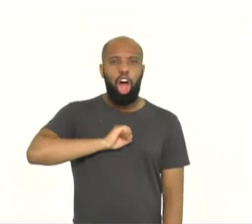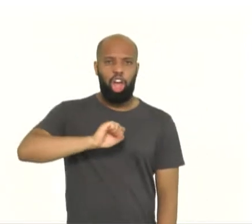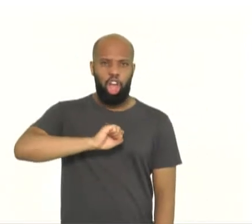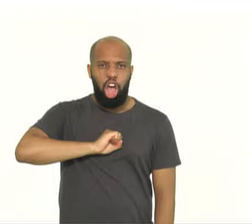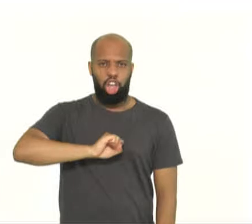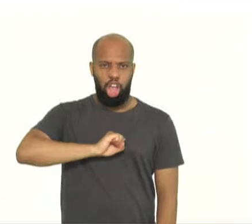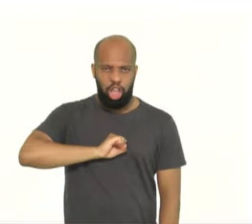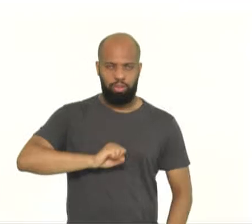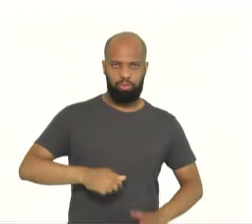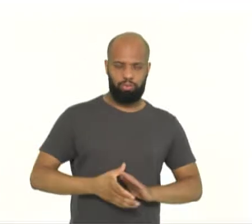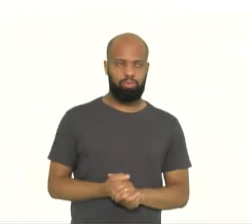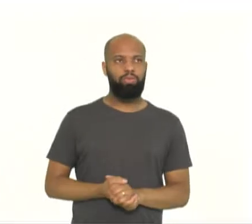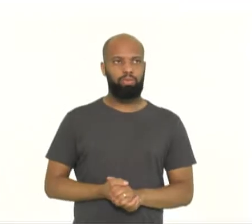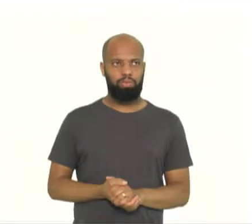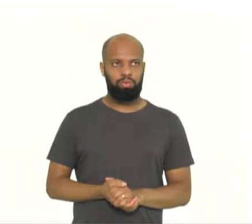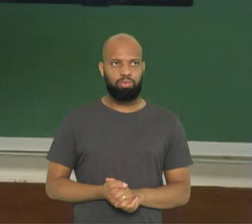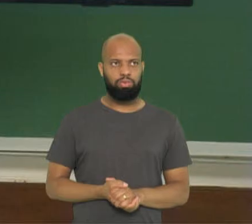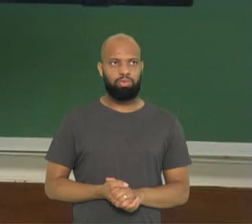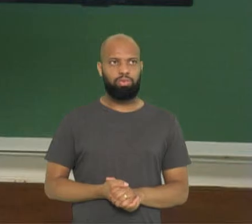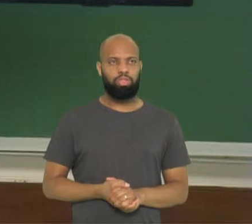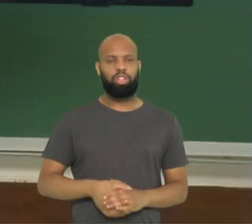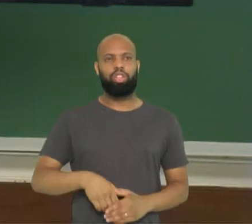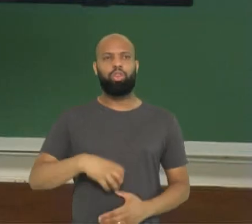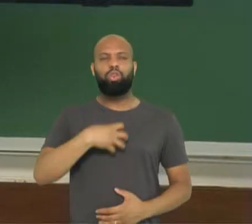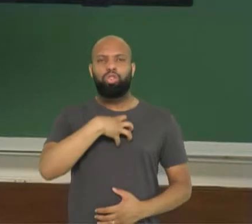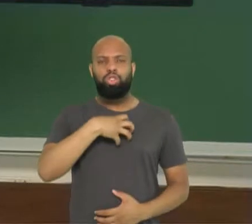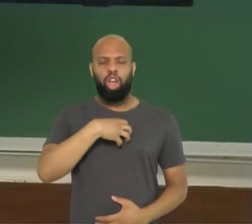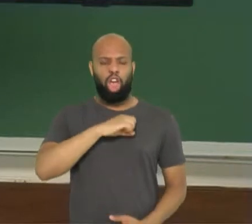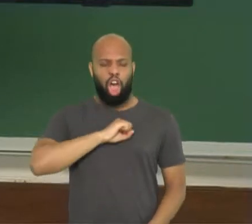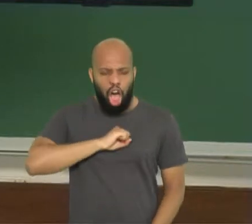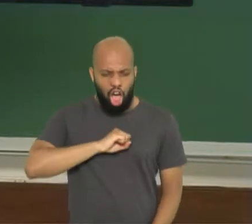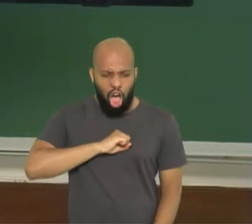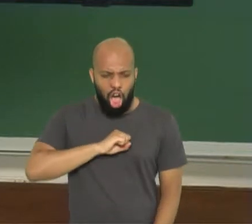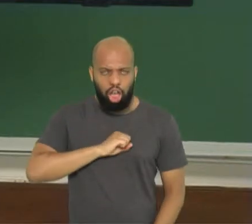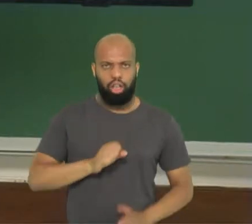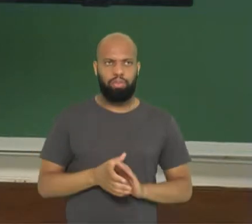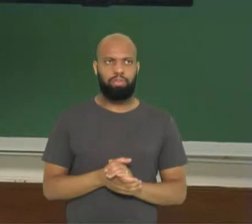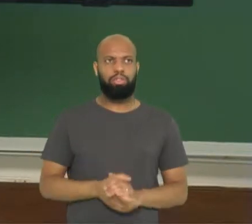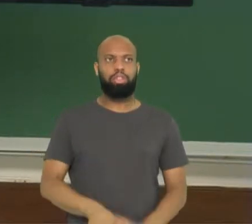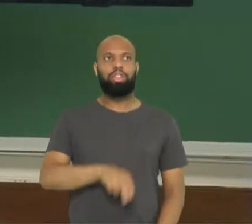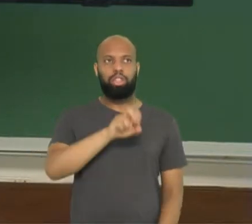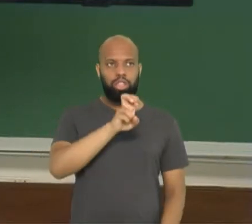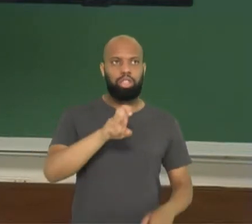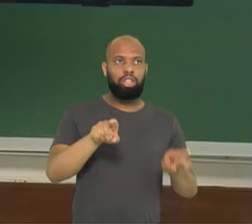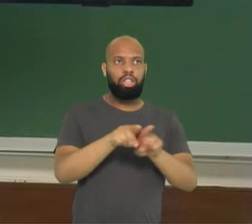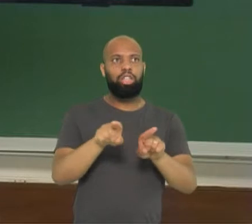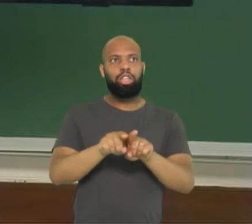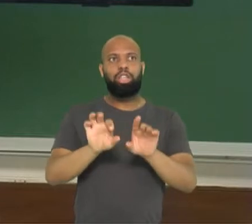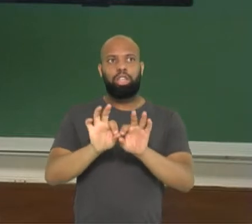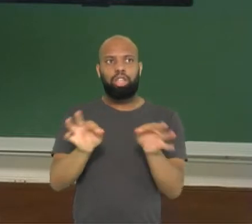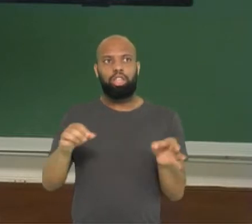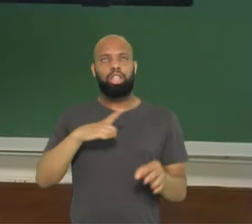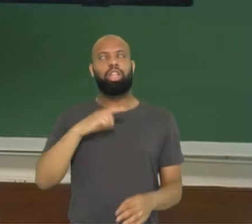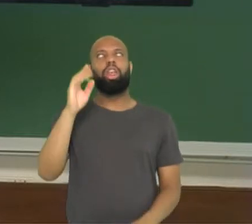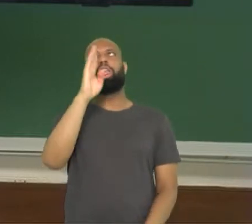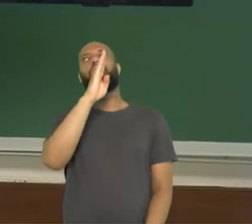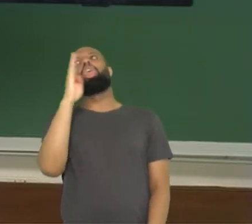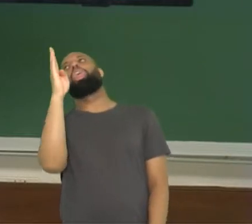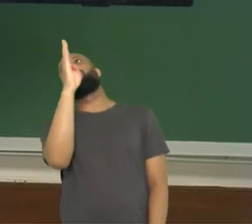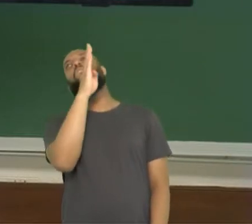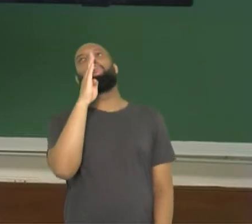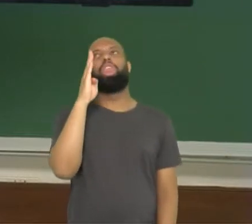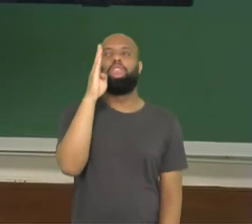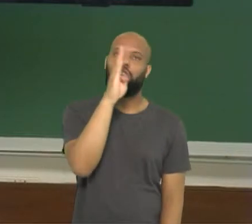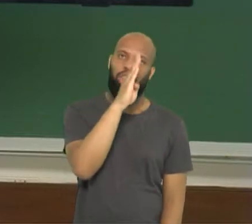foi bem simples, né, por causa da gesticulação dele. A 5 também, bem simples, estou mareado, tem